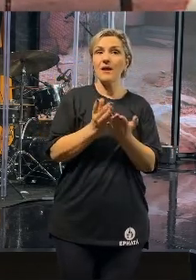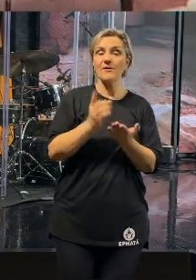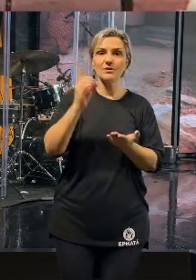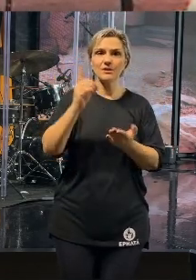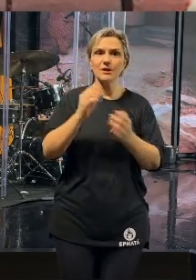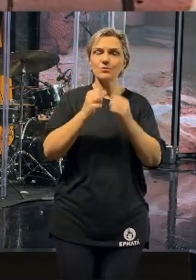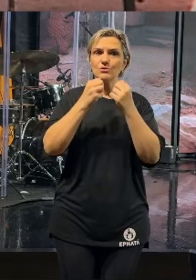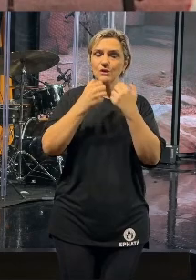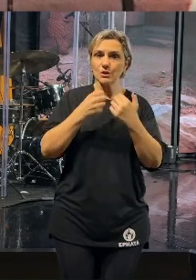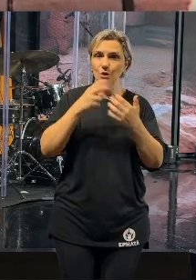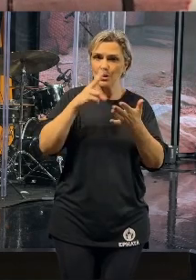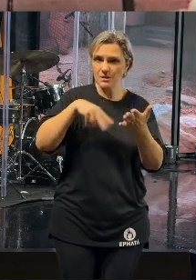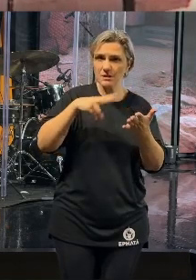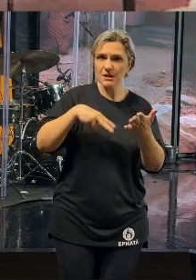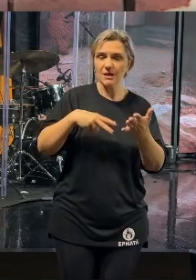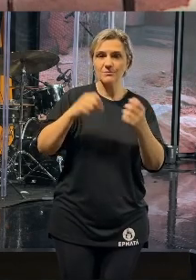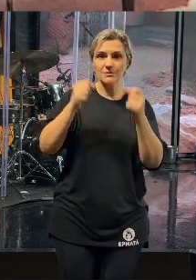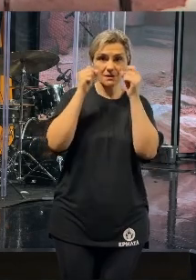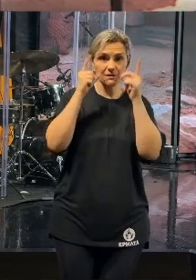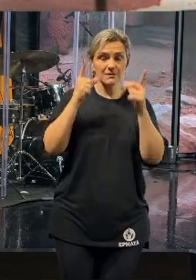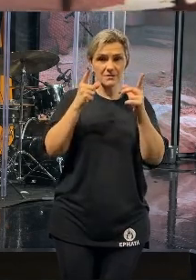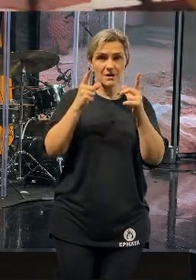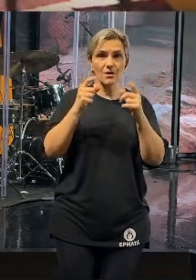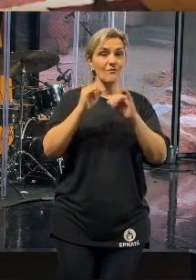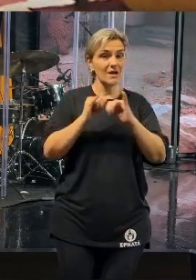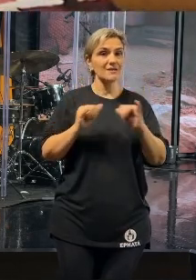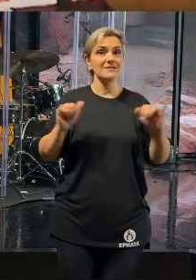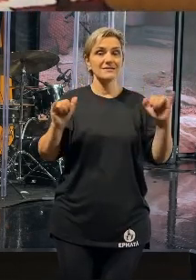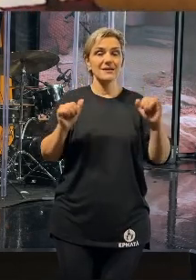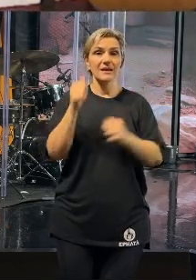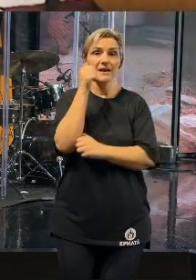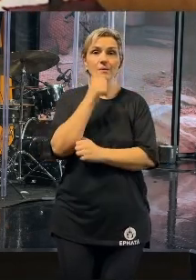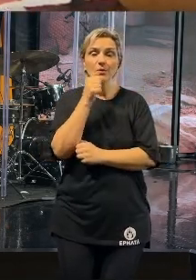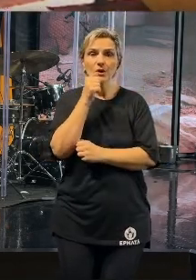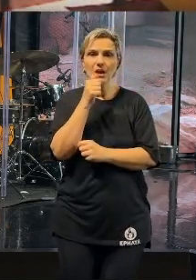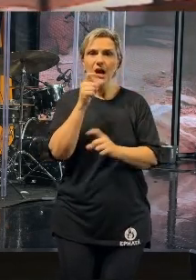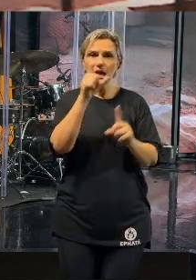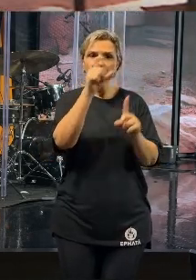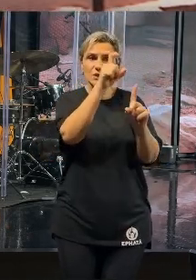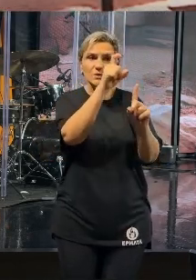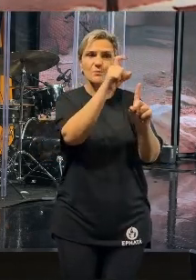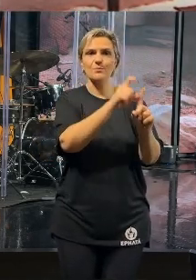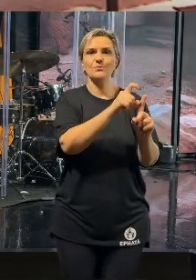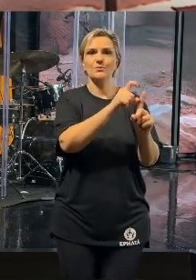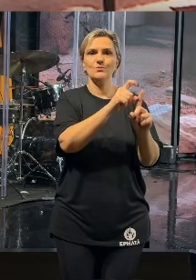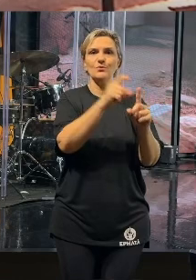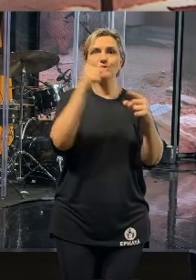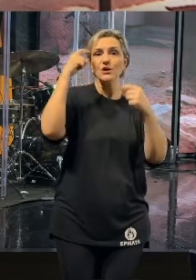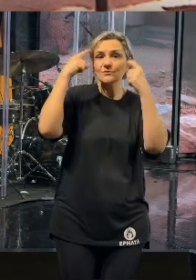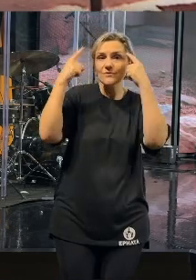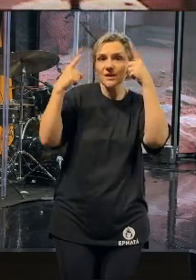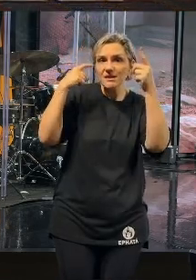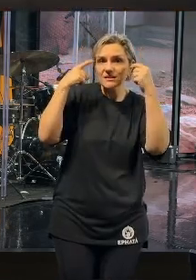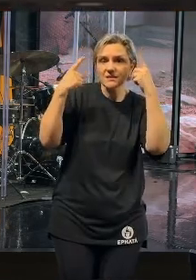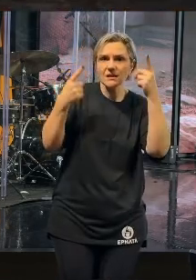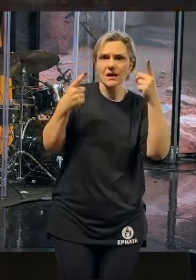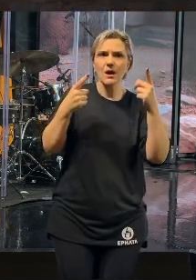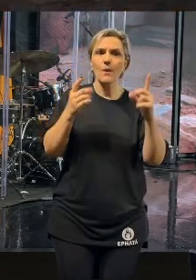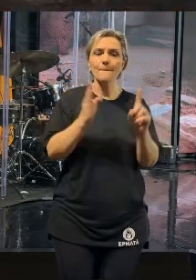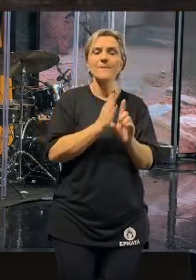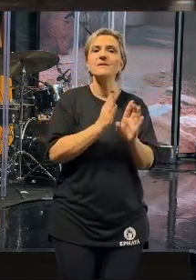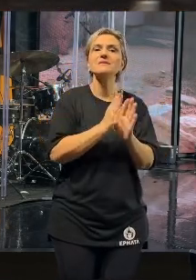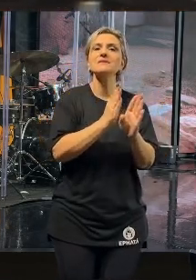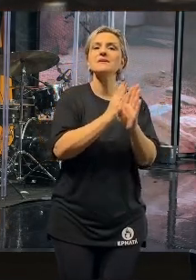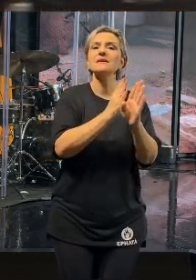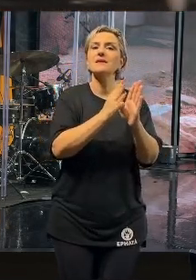acabamos de ler, presta atenção, vai dizer que essa mulher, possuída por esse espírito de adivinhação, perseguia